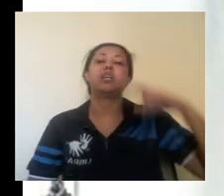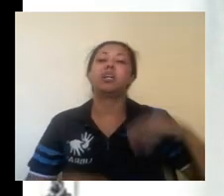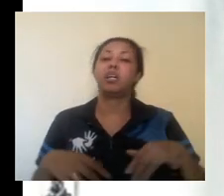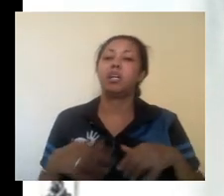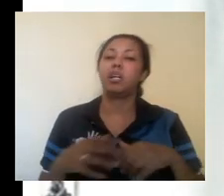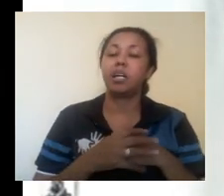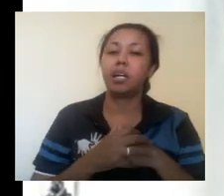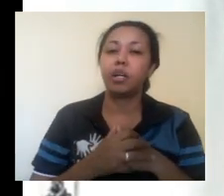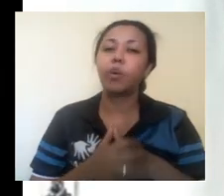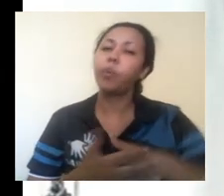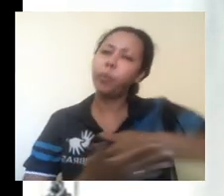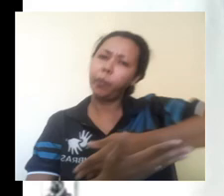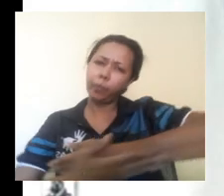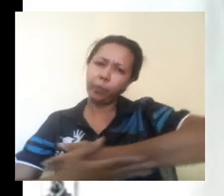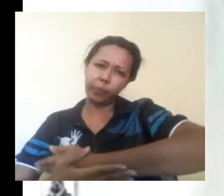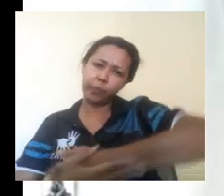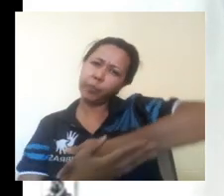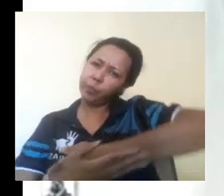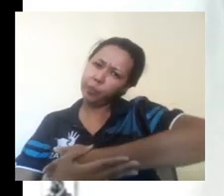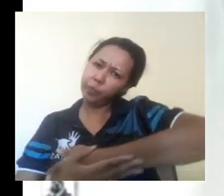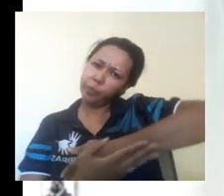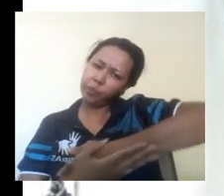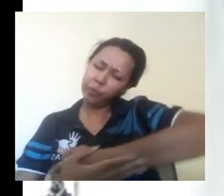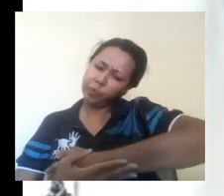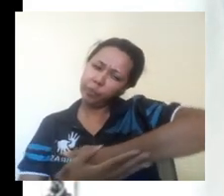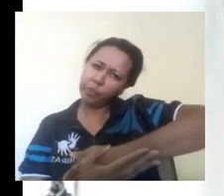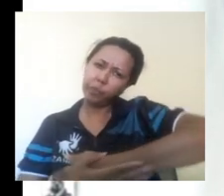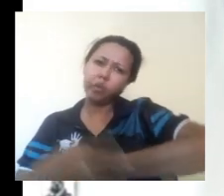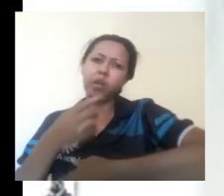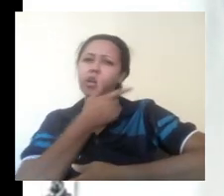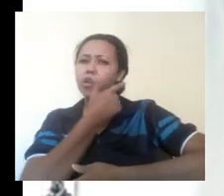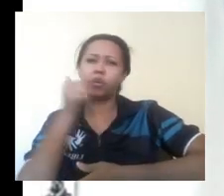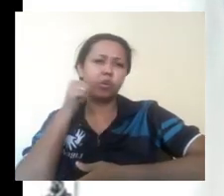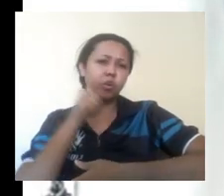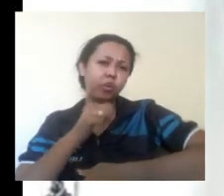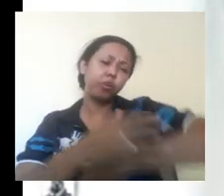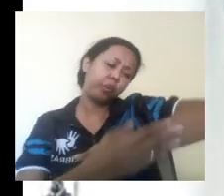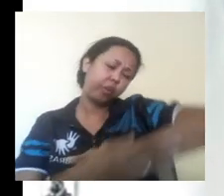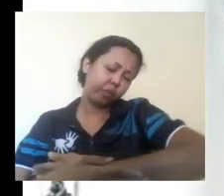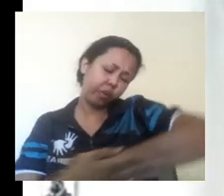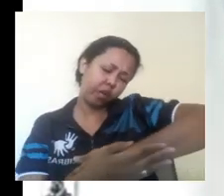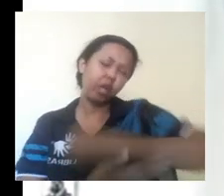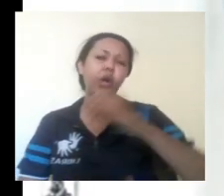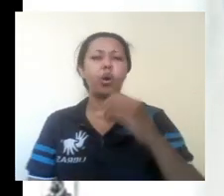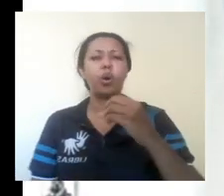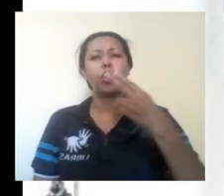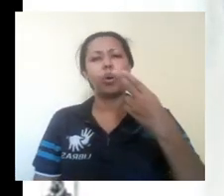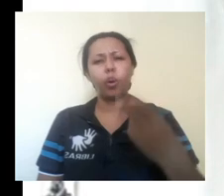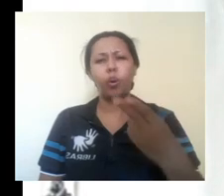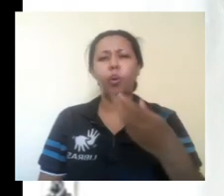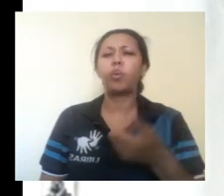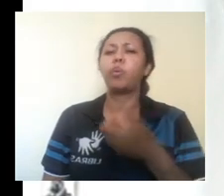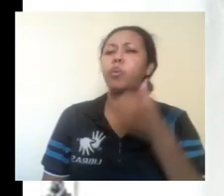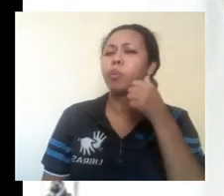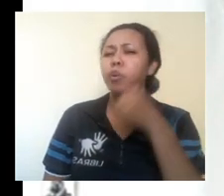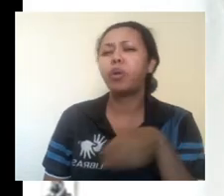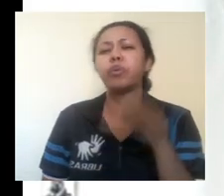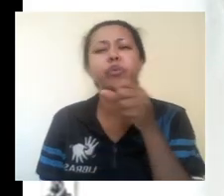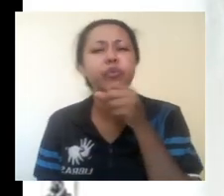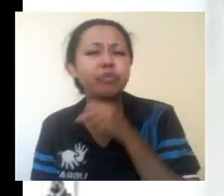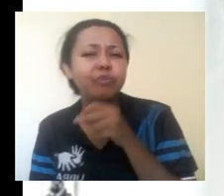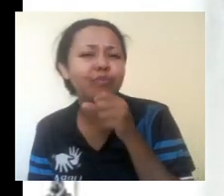vai se encaixar, tá? Um carrinho de supermercado ou um andador de alumínio. Quer que eu